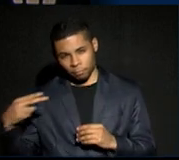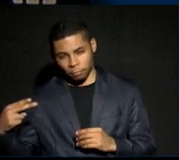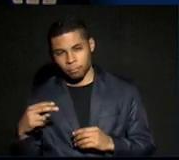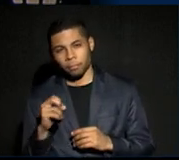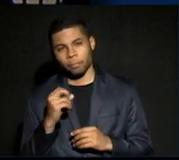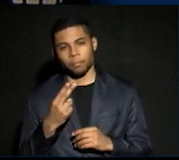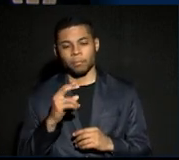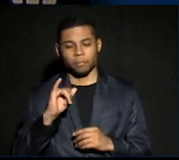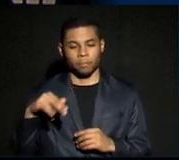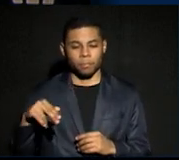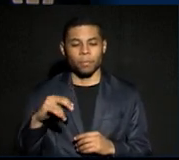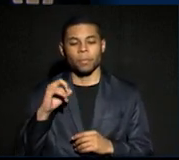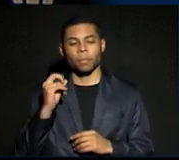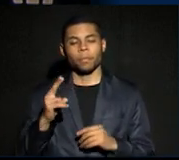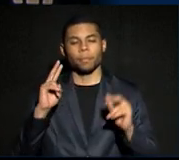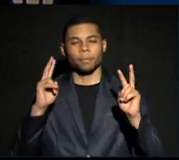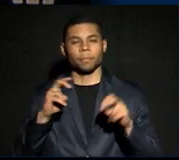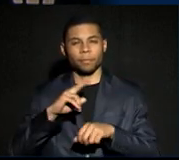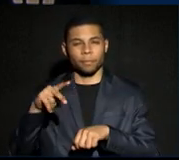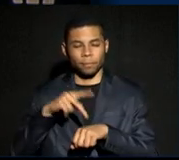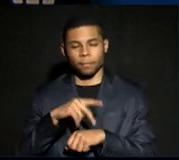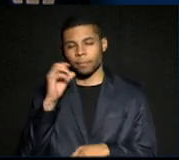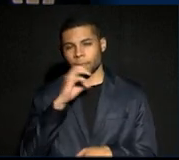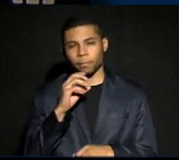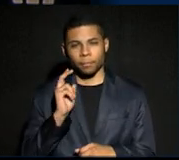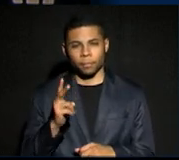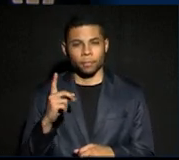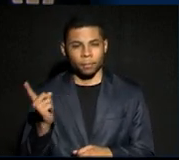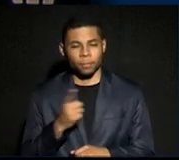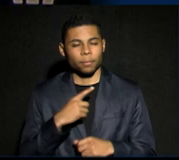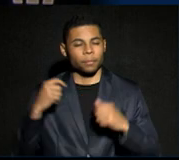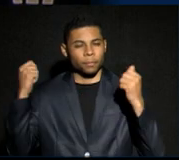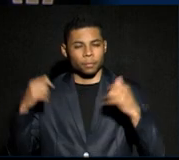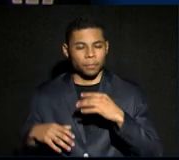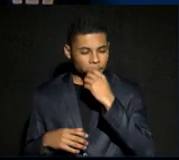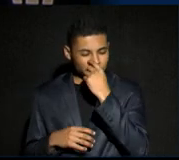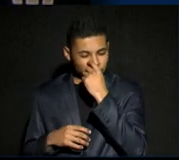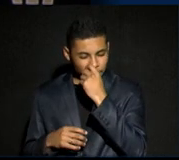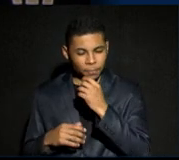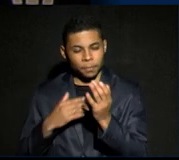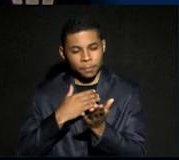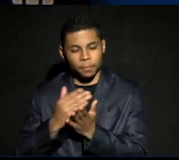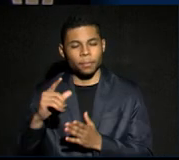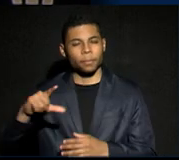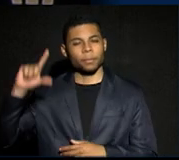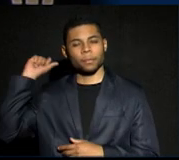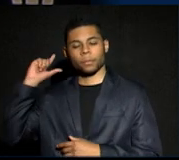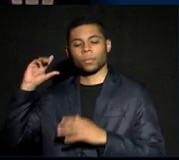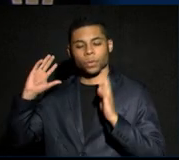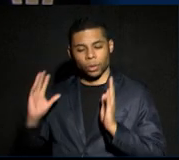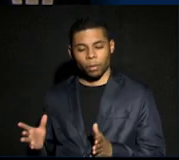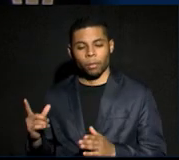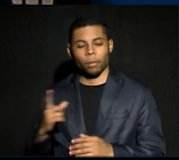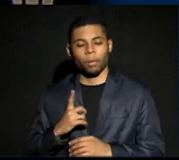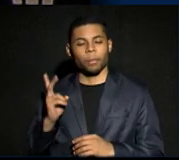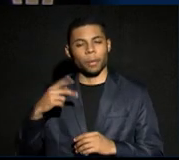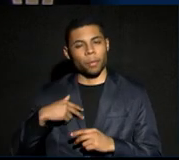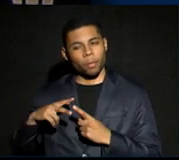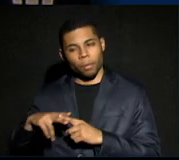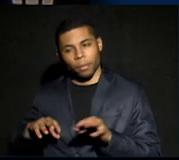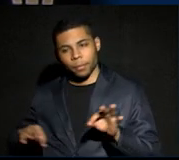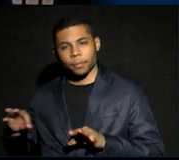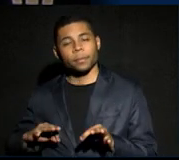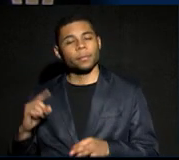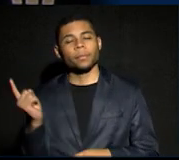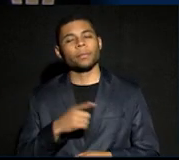ien, mas em relação aos países emergentes, que, de certa maneira, começaram antes, já fizeram seu ajuste,